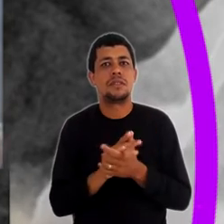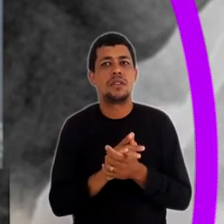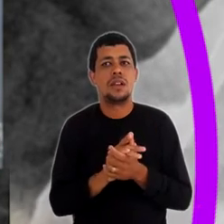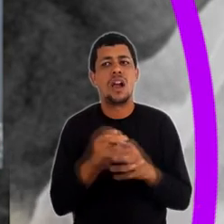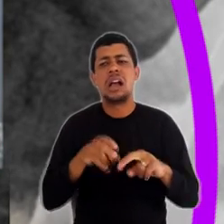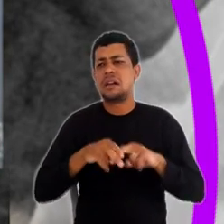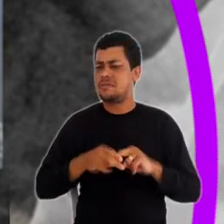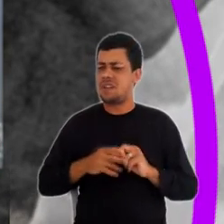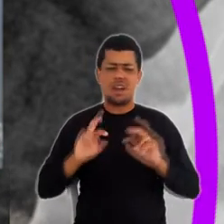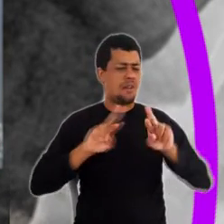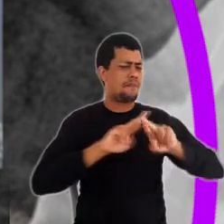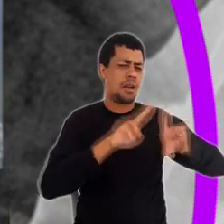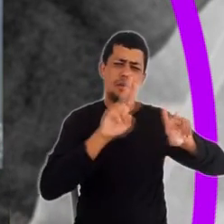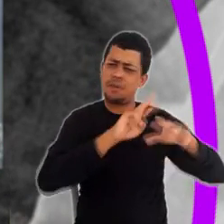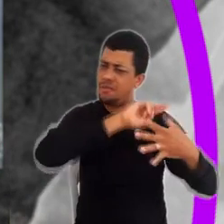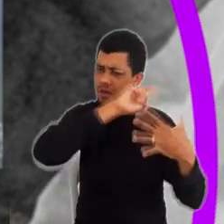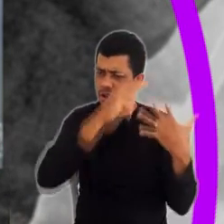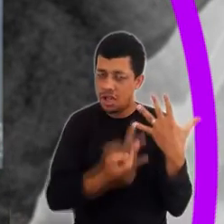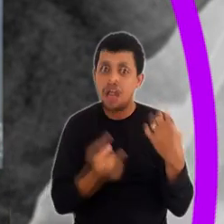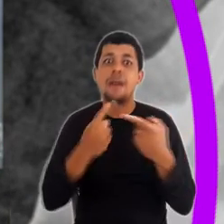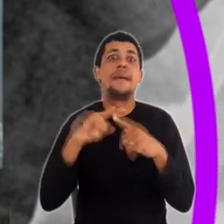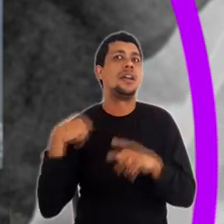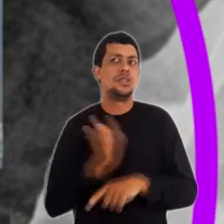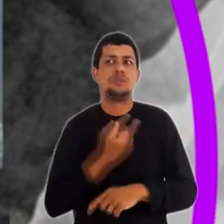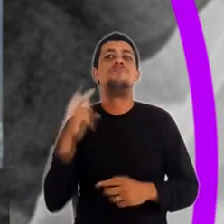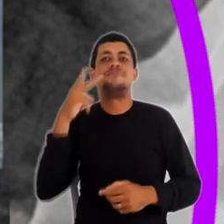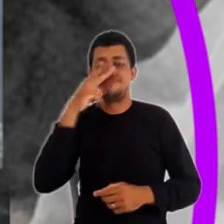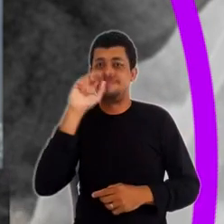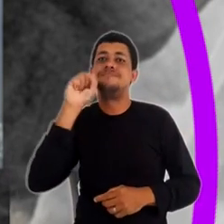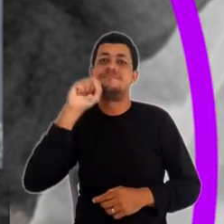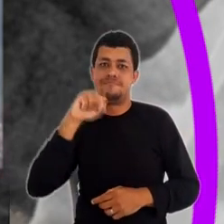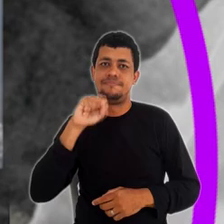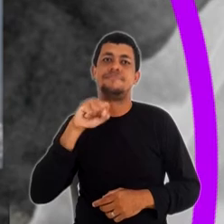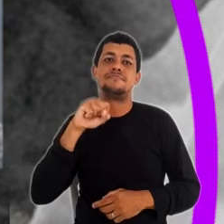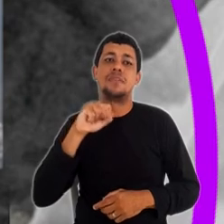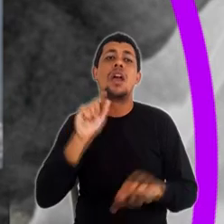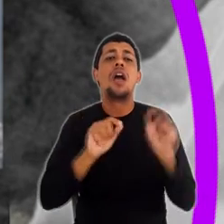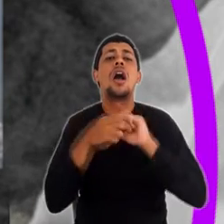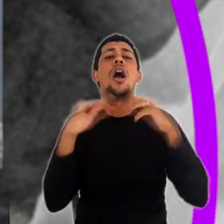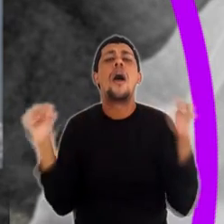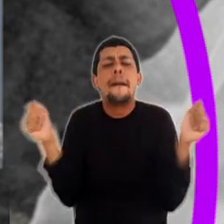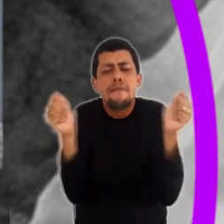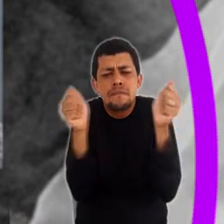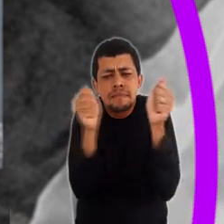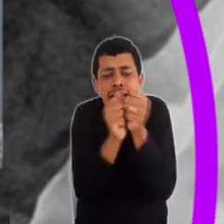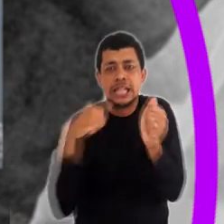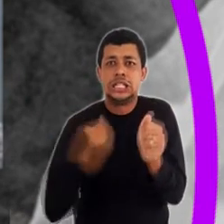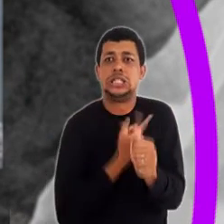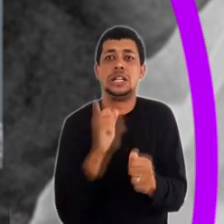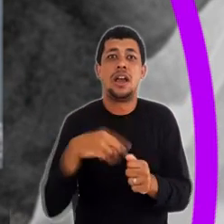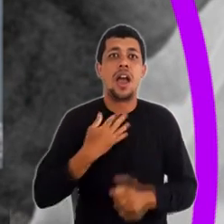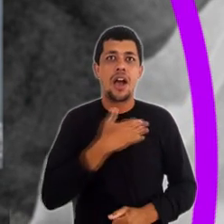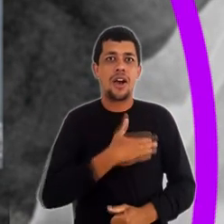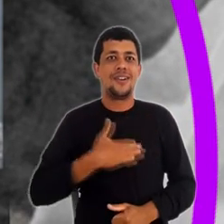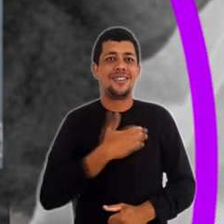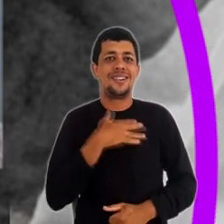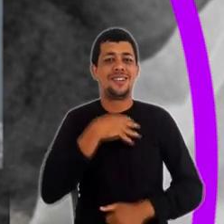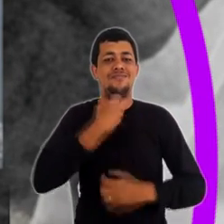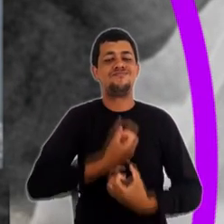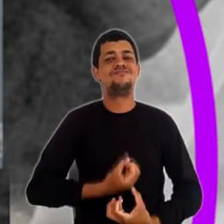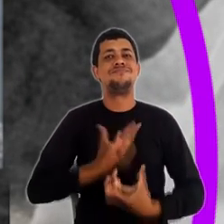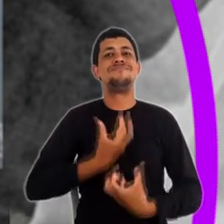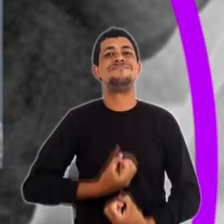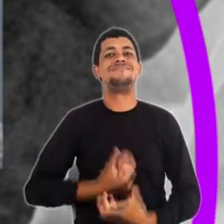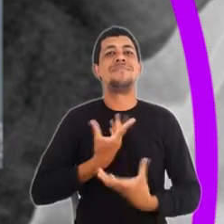apesar de todas as diferenças, a gente ainda se assemelha muito. E o que aproxima muito a gente é o gosto